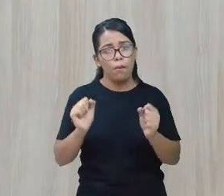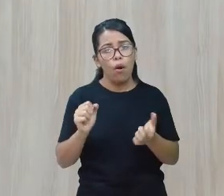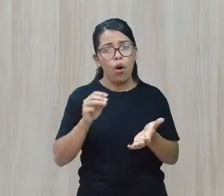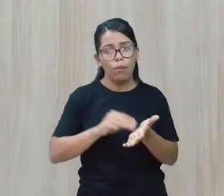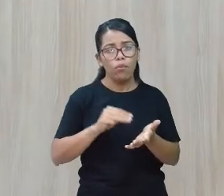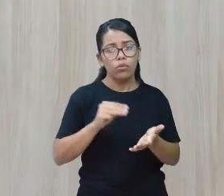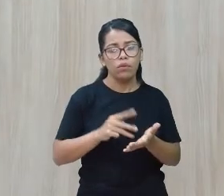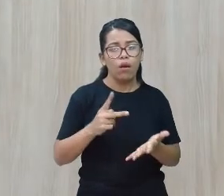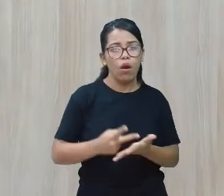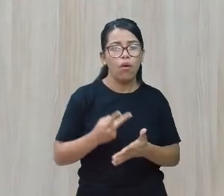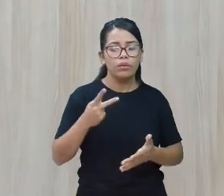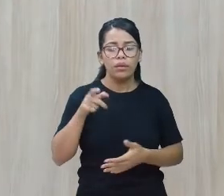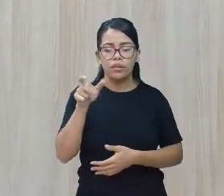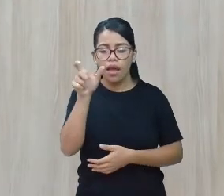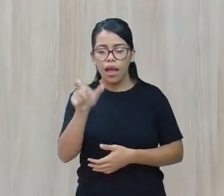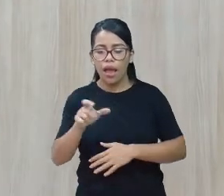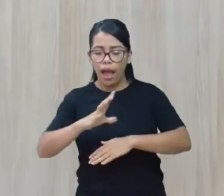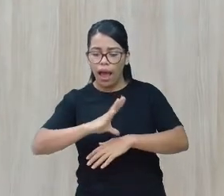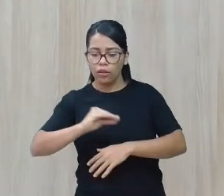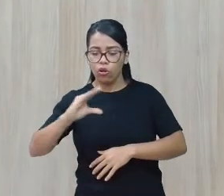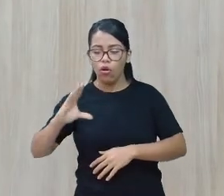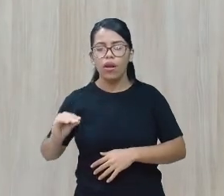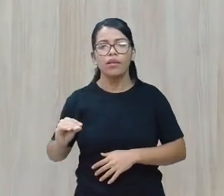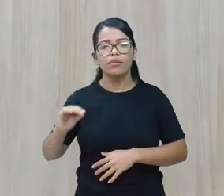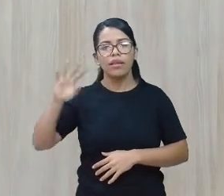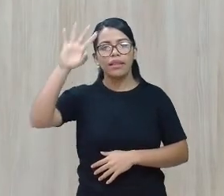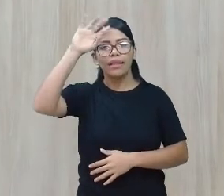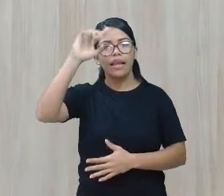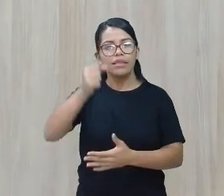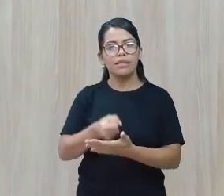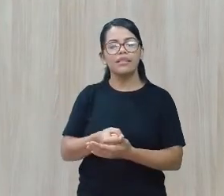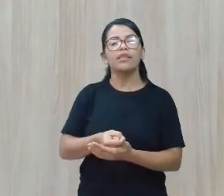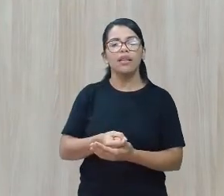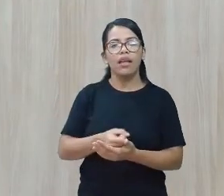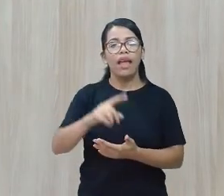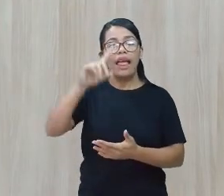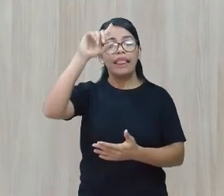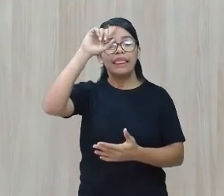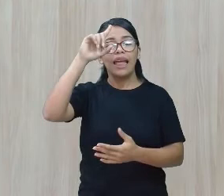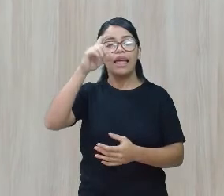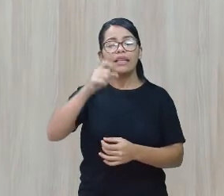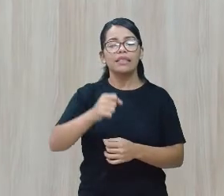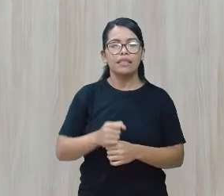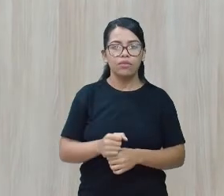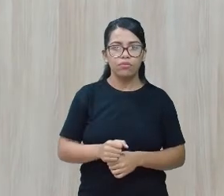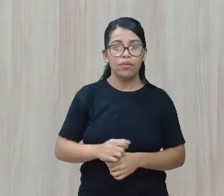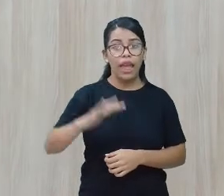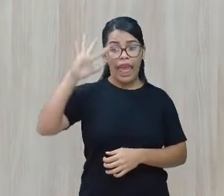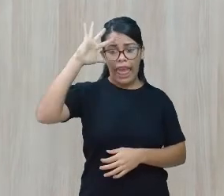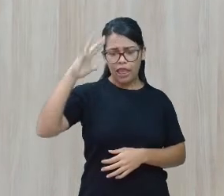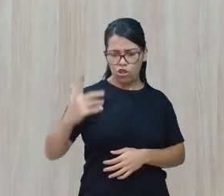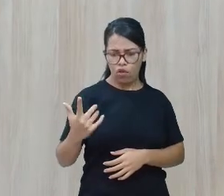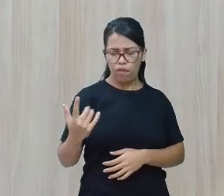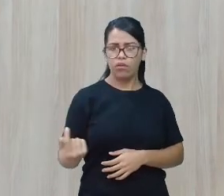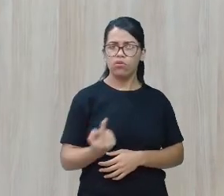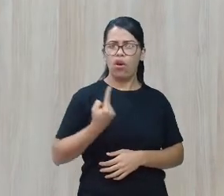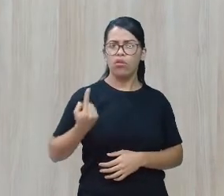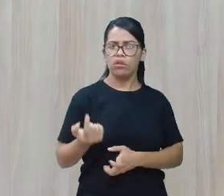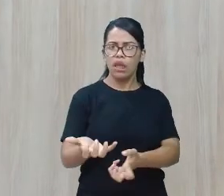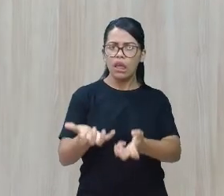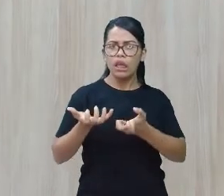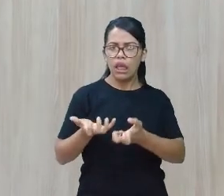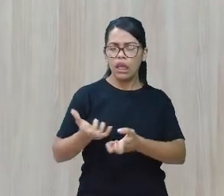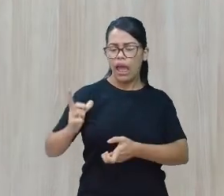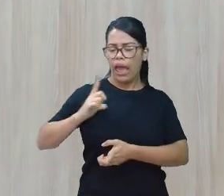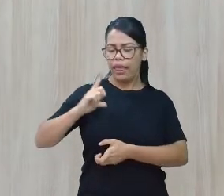a adolescente, decidir sozinha ter uma vida sexual antes do tempo. Às vezes os pais estão